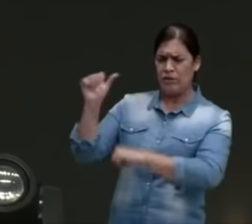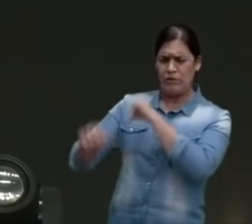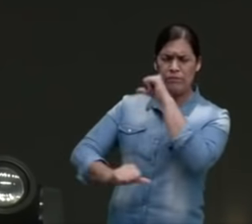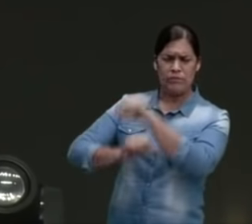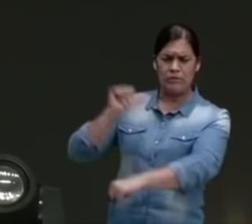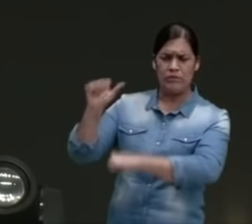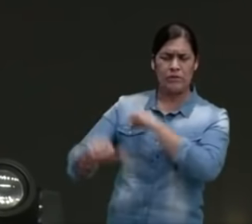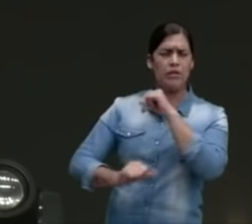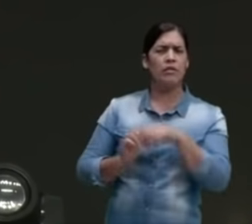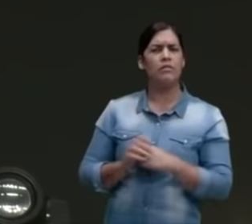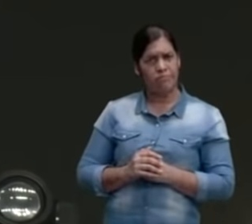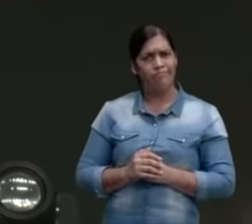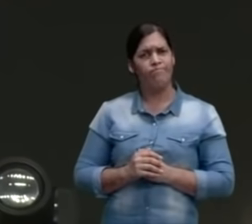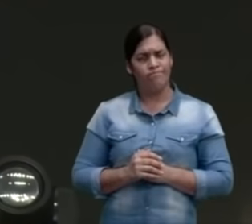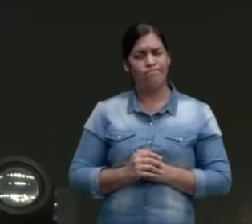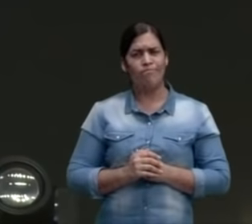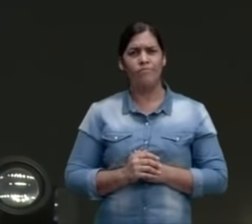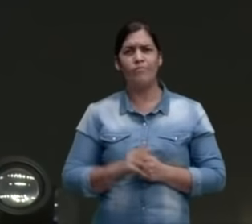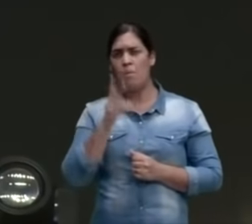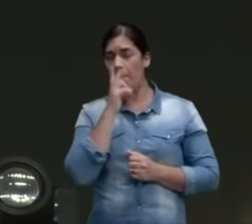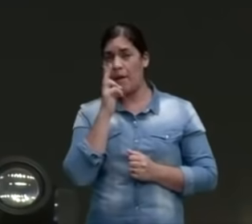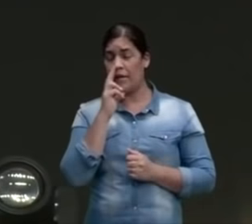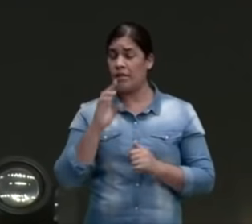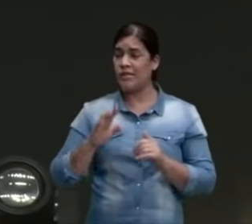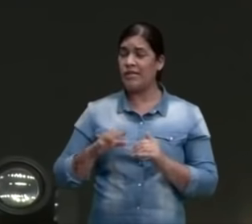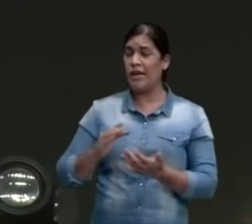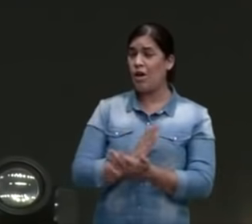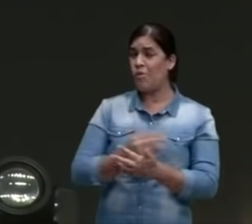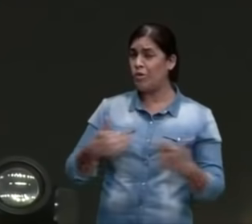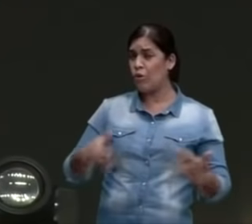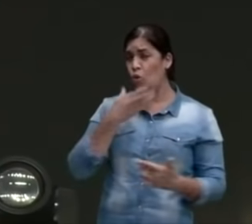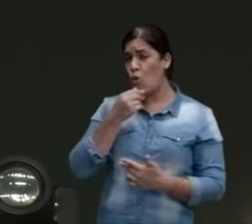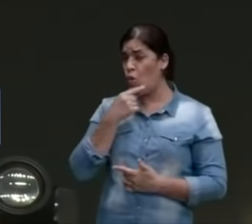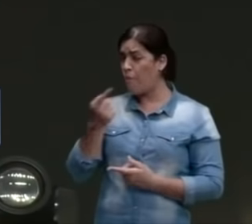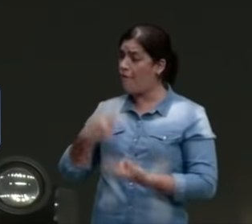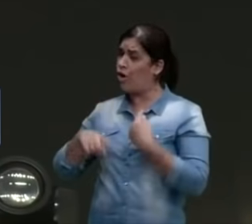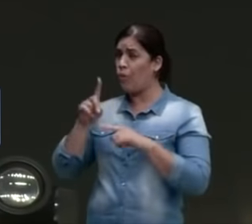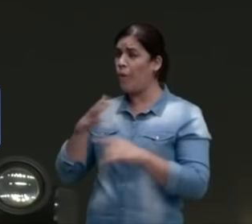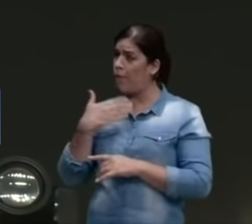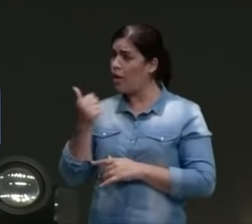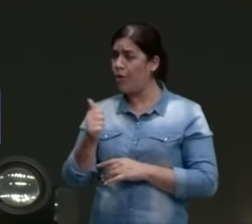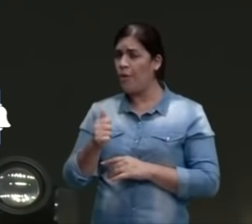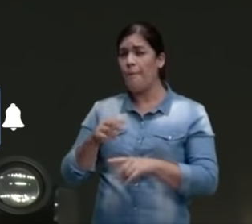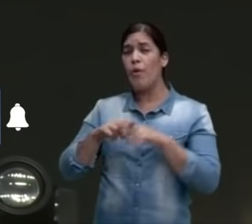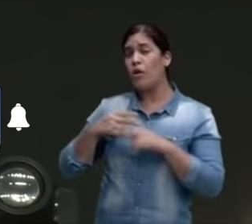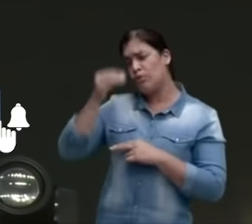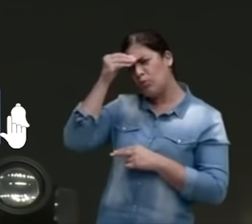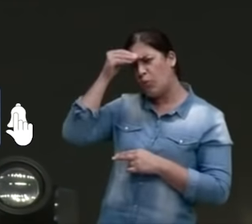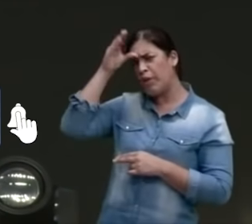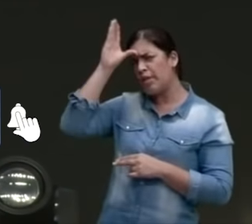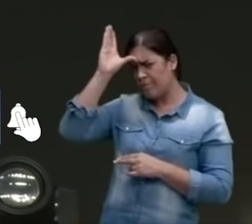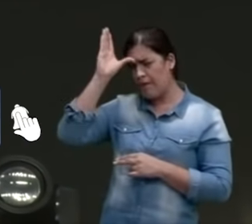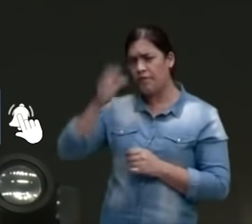que parece que em muitos pontos o ser humano melhorou, parece que o homem evoluiu. Por causa do conhecimento que a gente tem